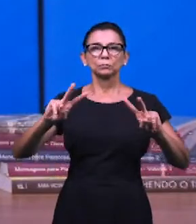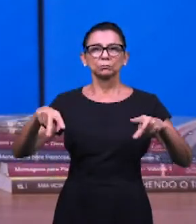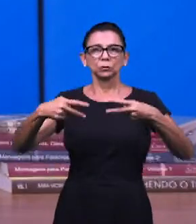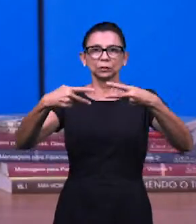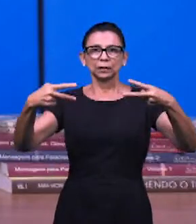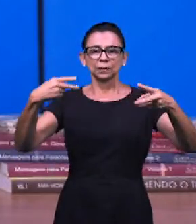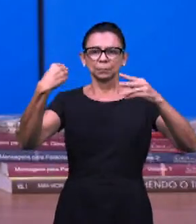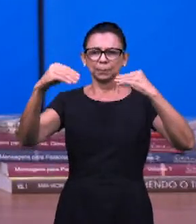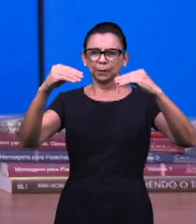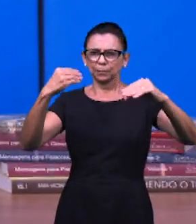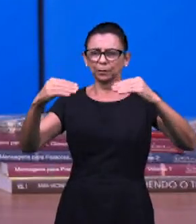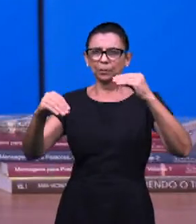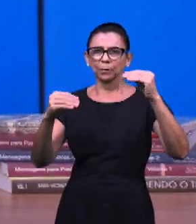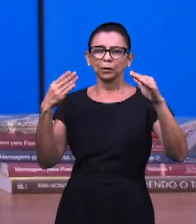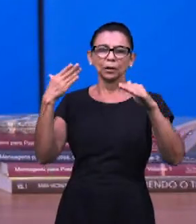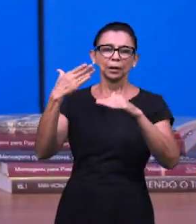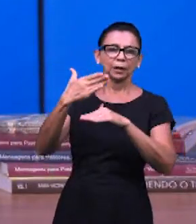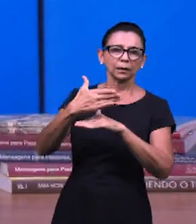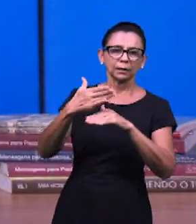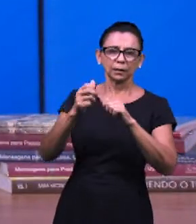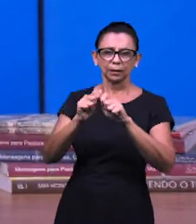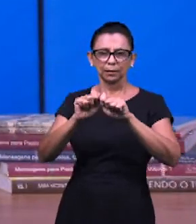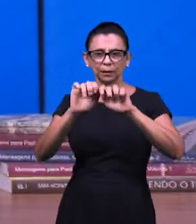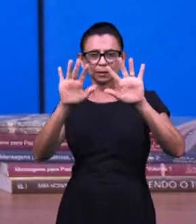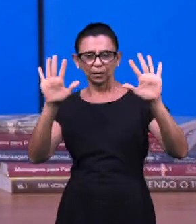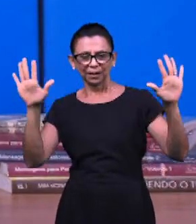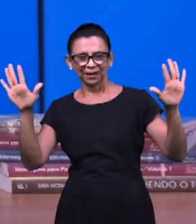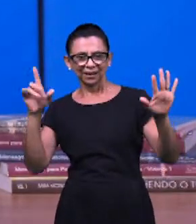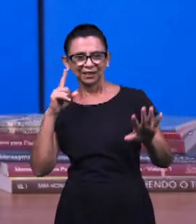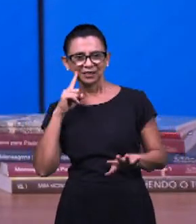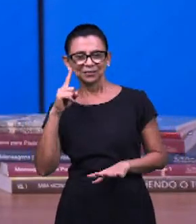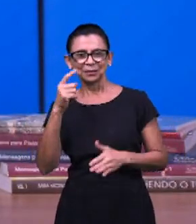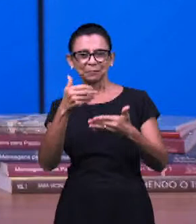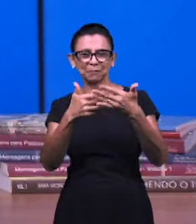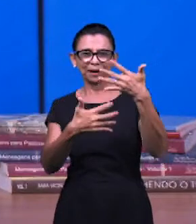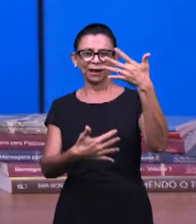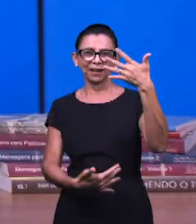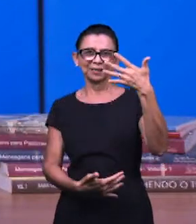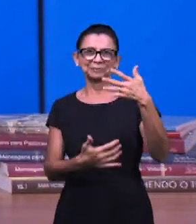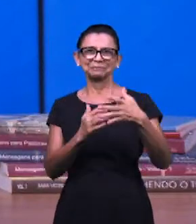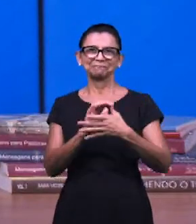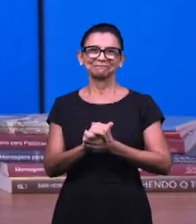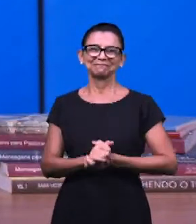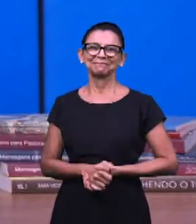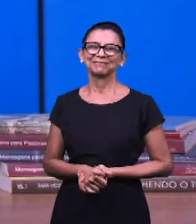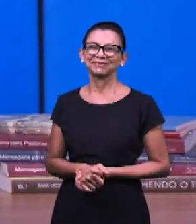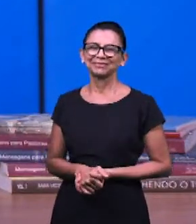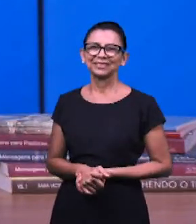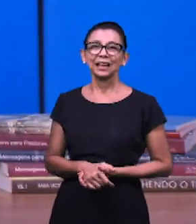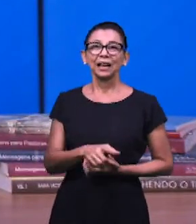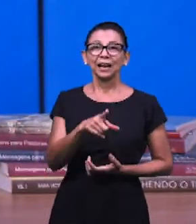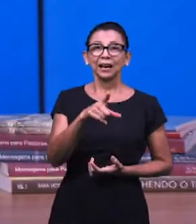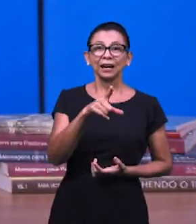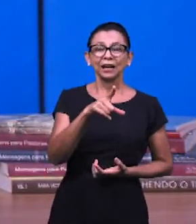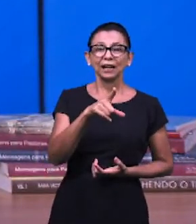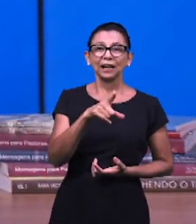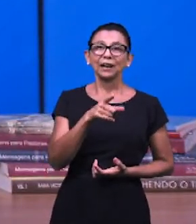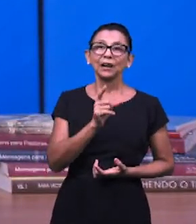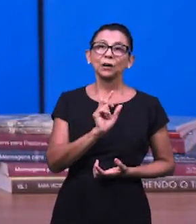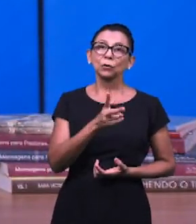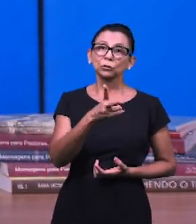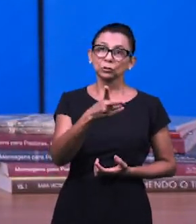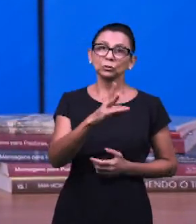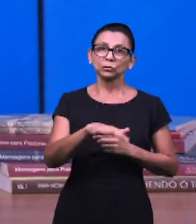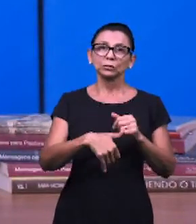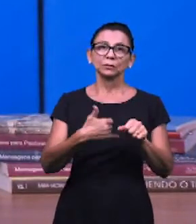nosso site e os irmãos podem acessar o site e ver ali a sua publicação. A última recomendação é que você não se esqueça de